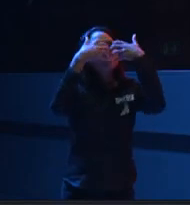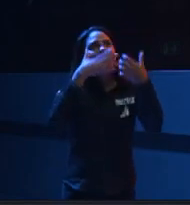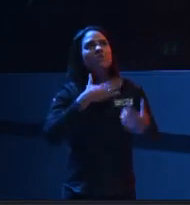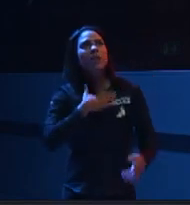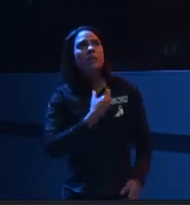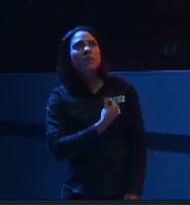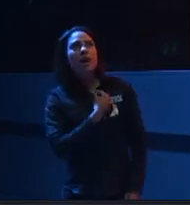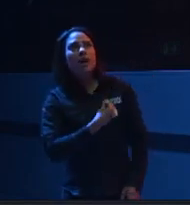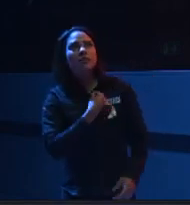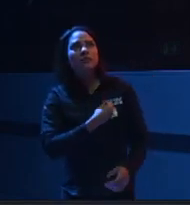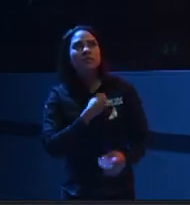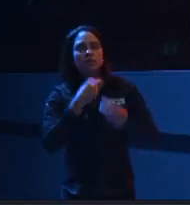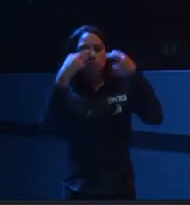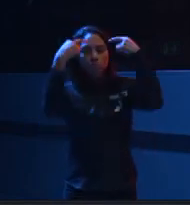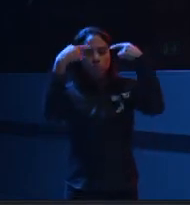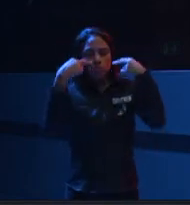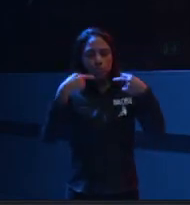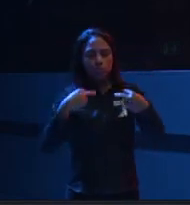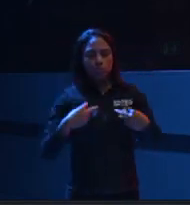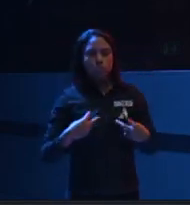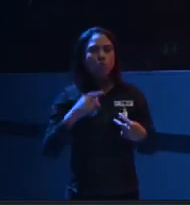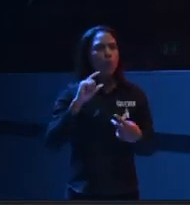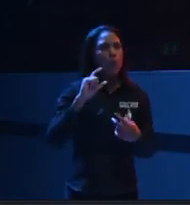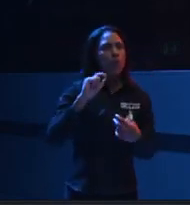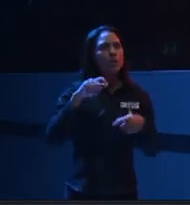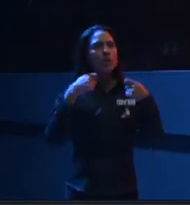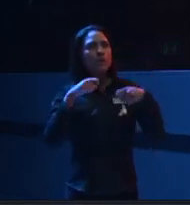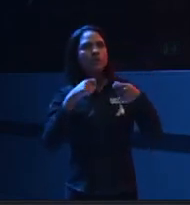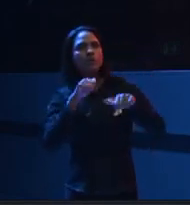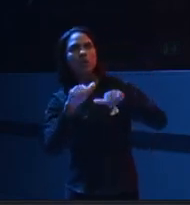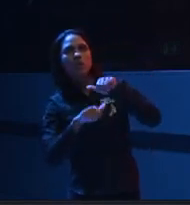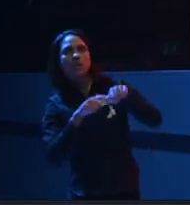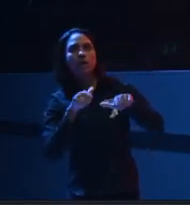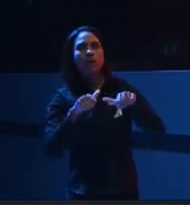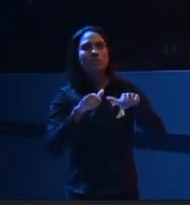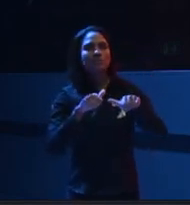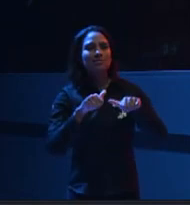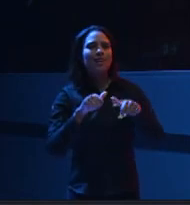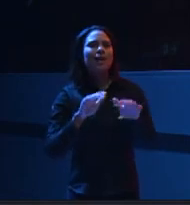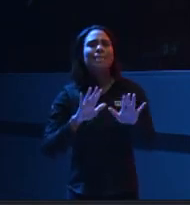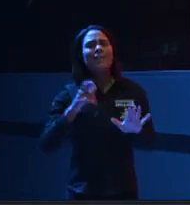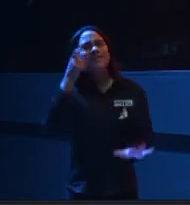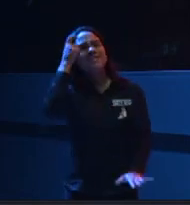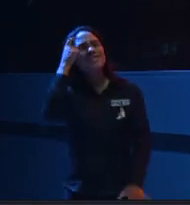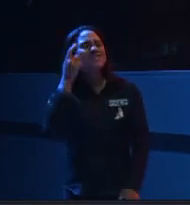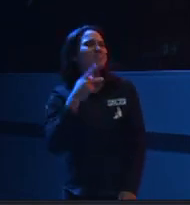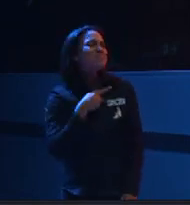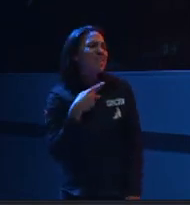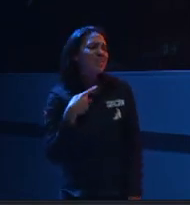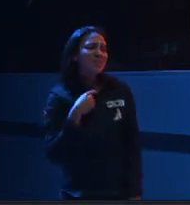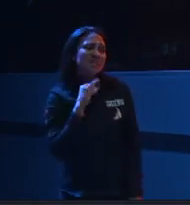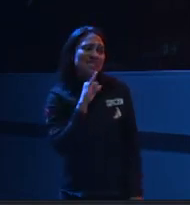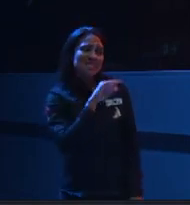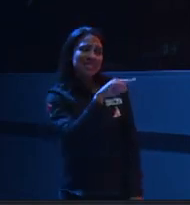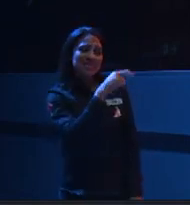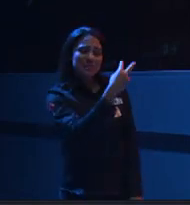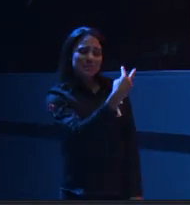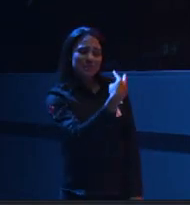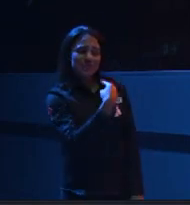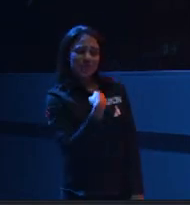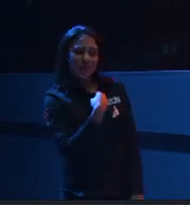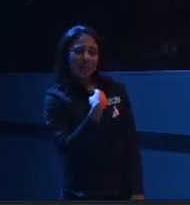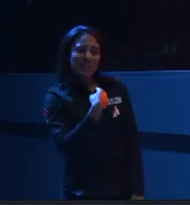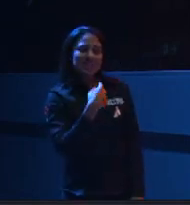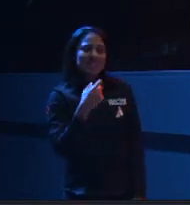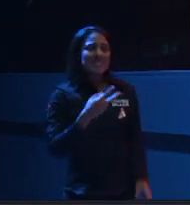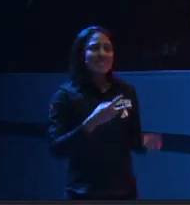quanta besteira eu já fiz só vai ver que não dá mais para organizar Dá sim é porque primeira João 17 diz